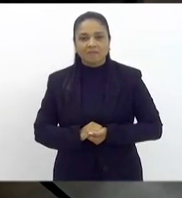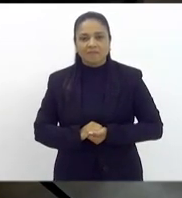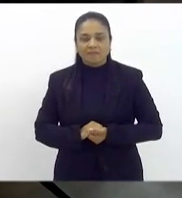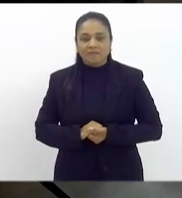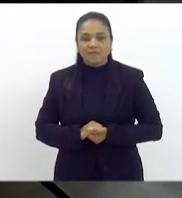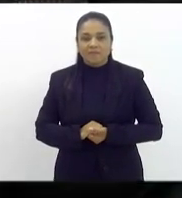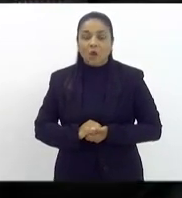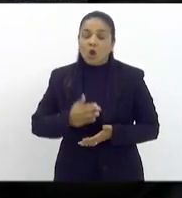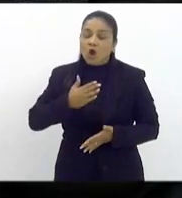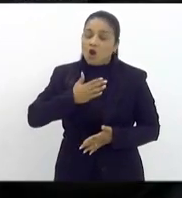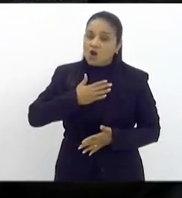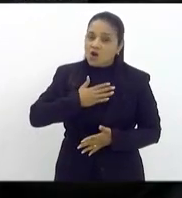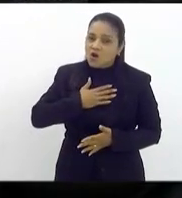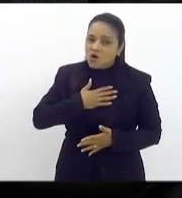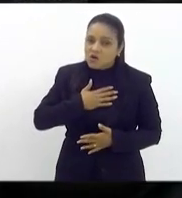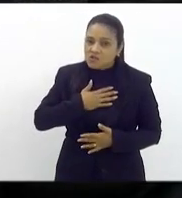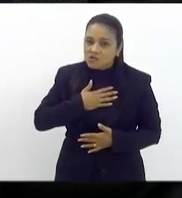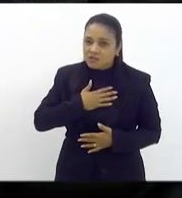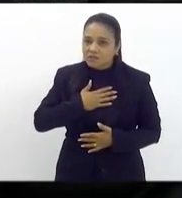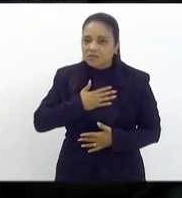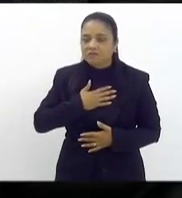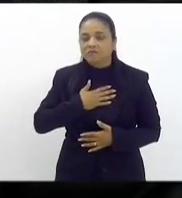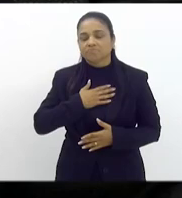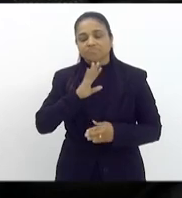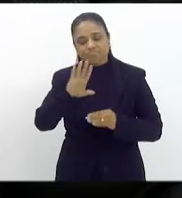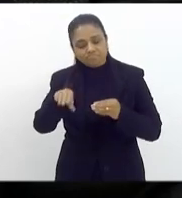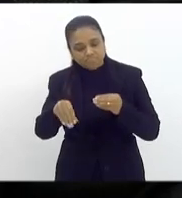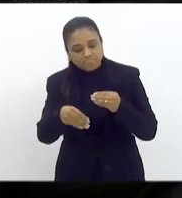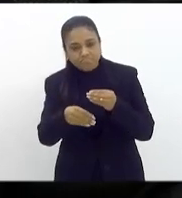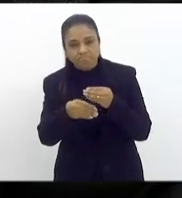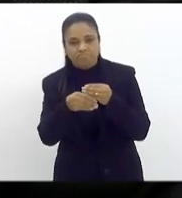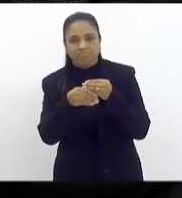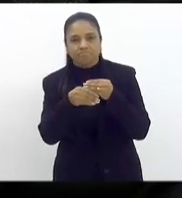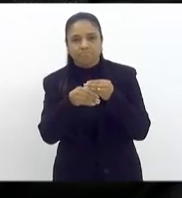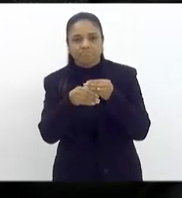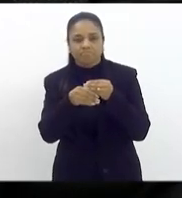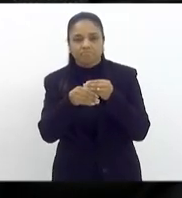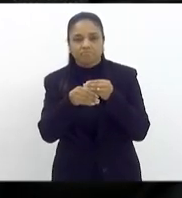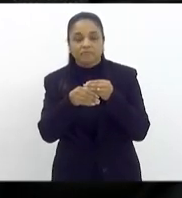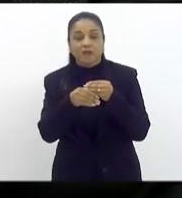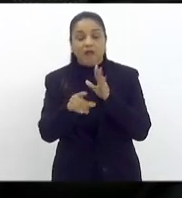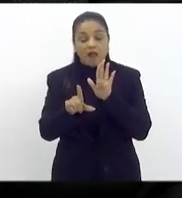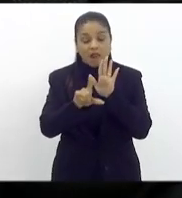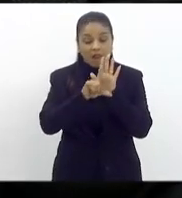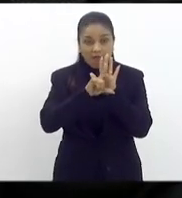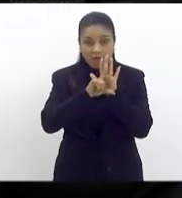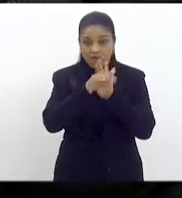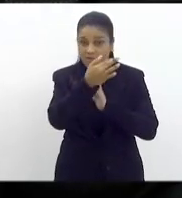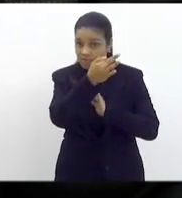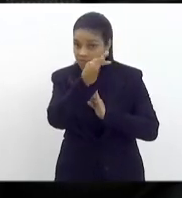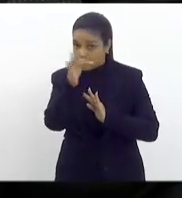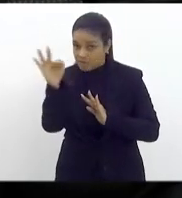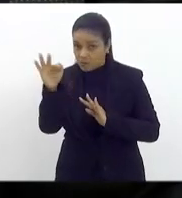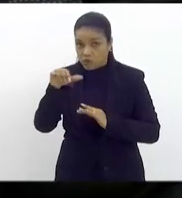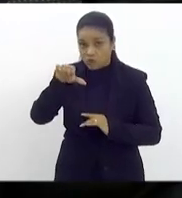Eu gostaria apenas de fazer uma pequena ponderação. A lei federal, que é a lei